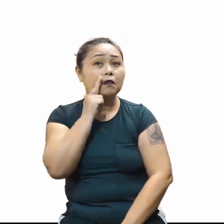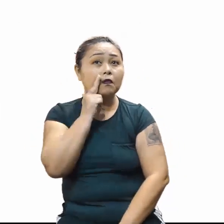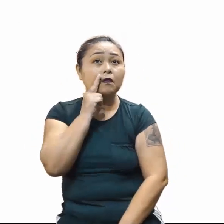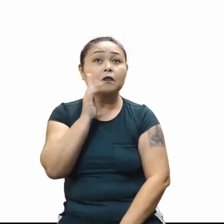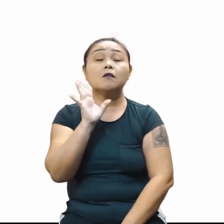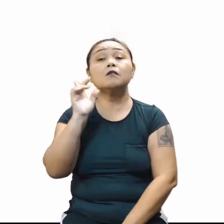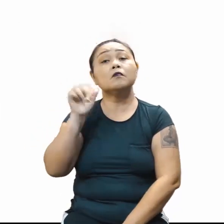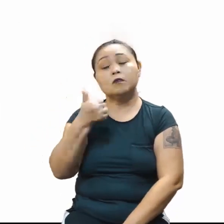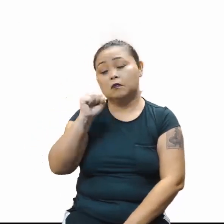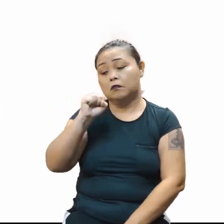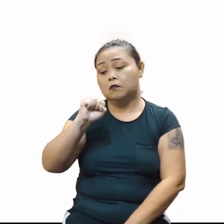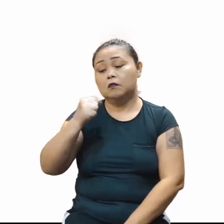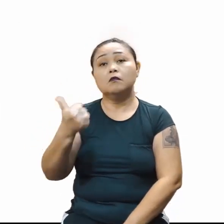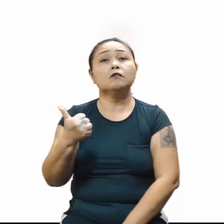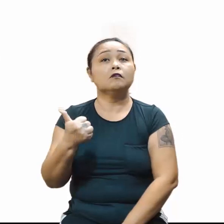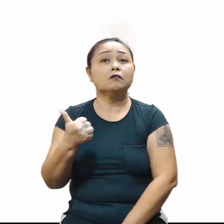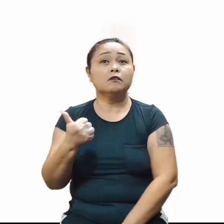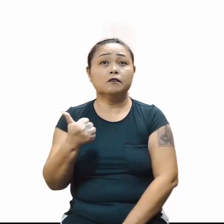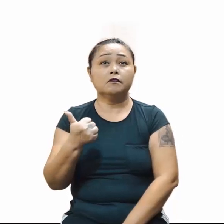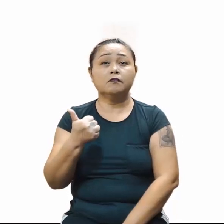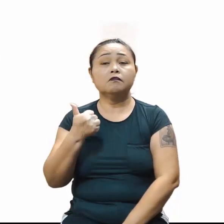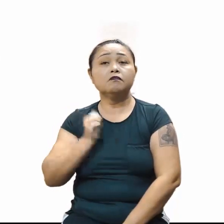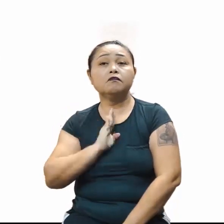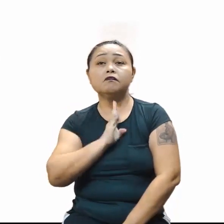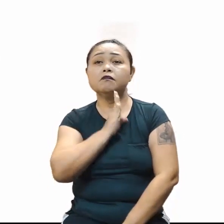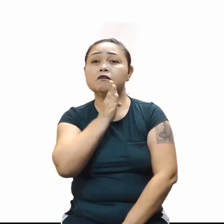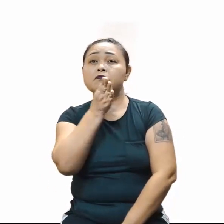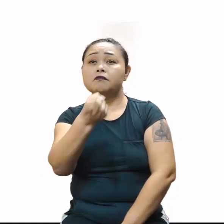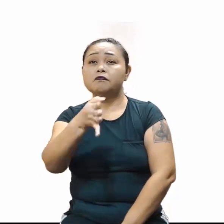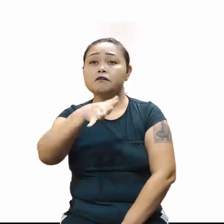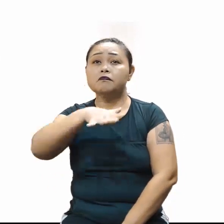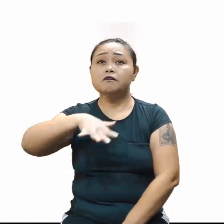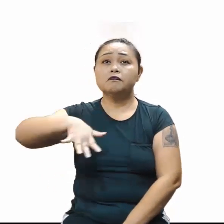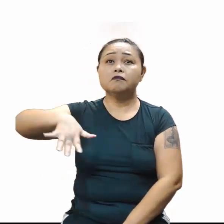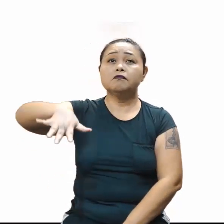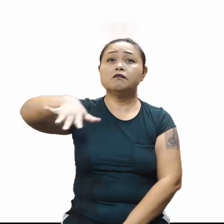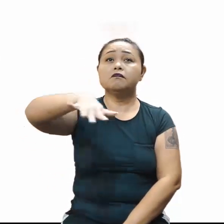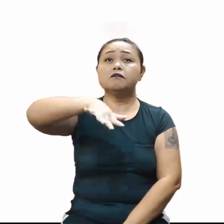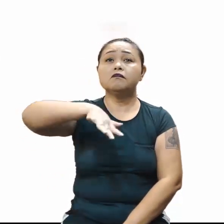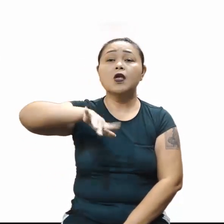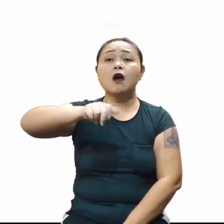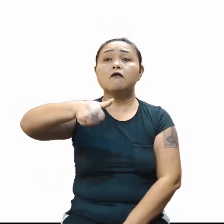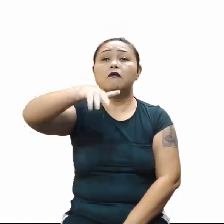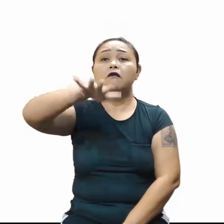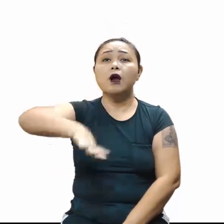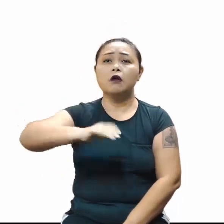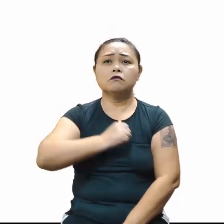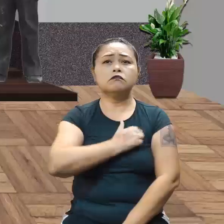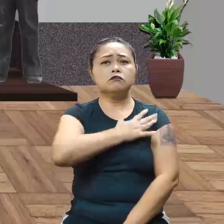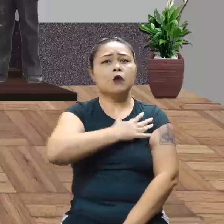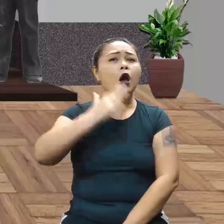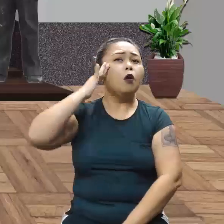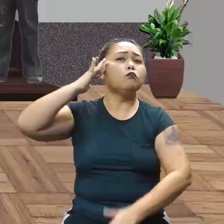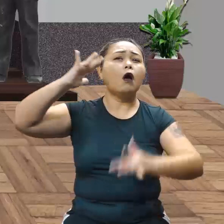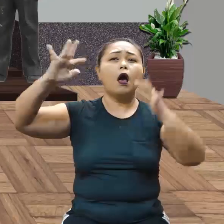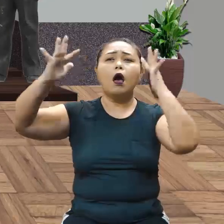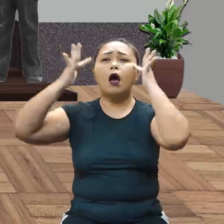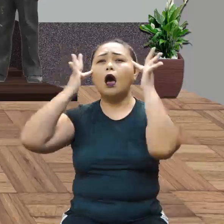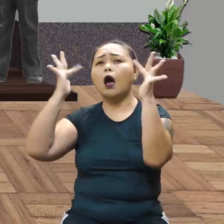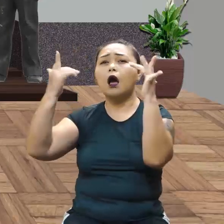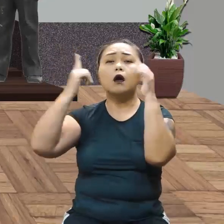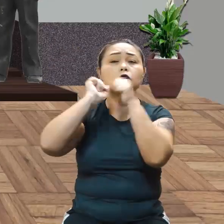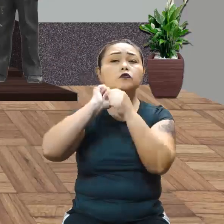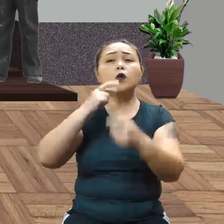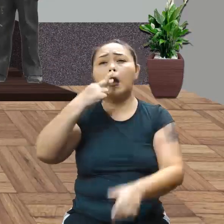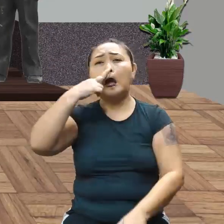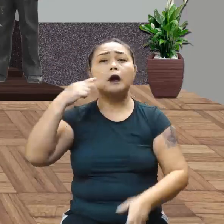em 1881, ele vai sentar a praça no Rio de Janeiro. Era sonho de Rondon. Rondon tinha esse